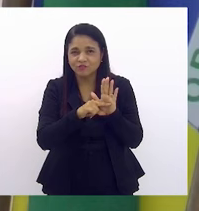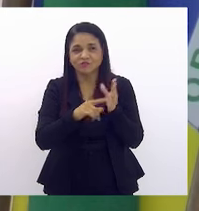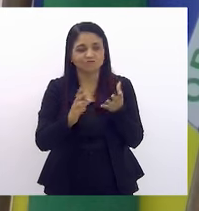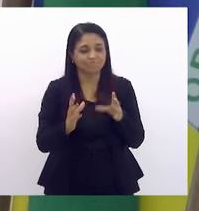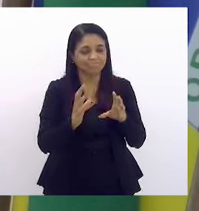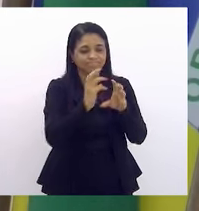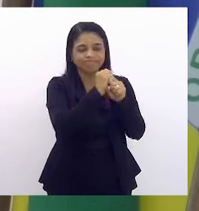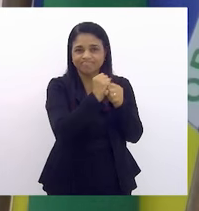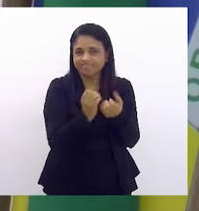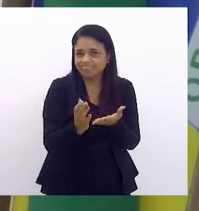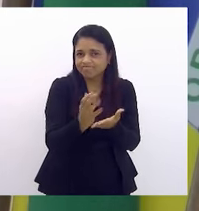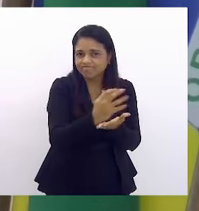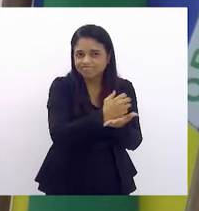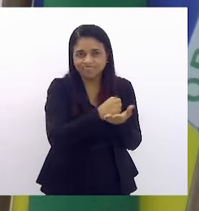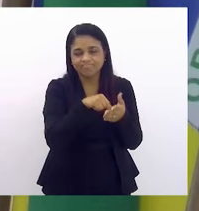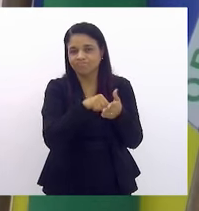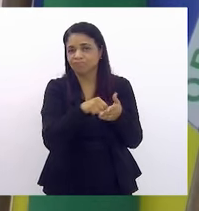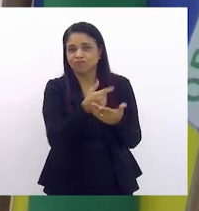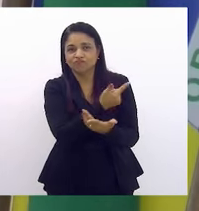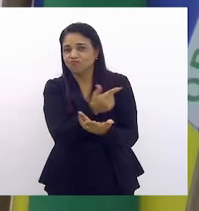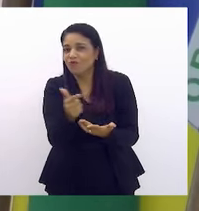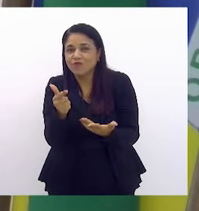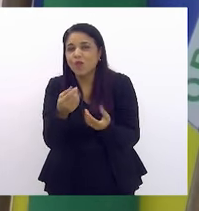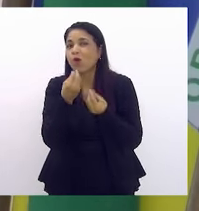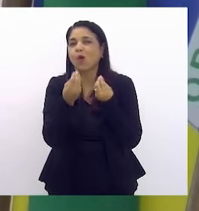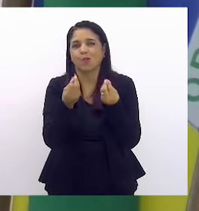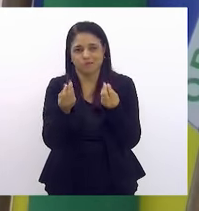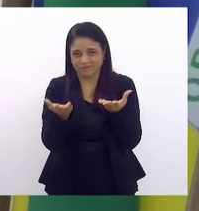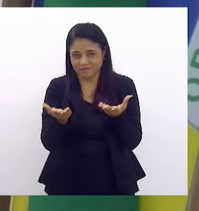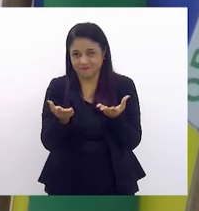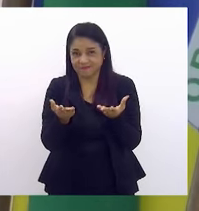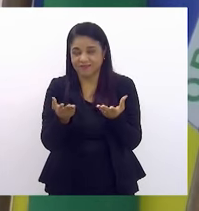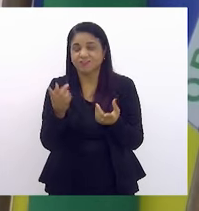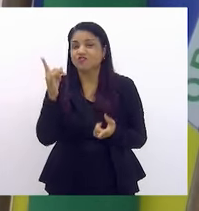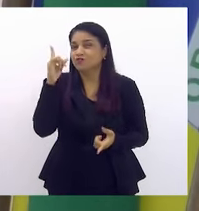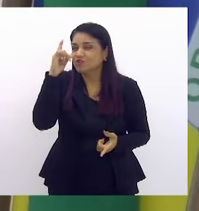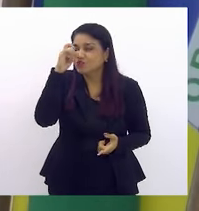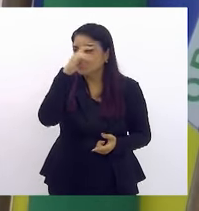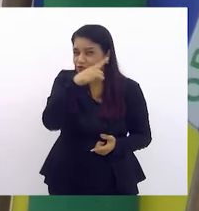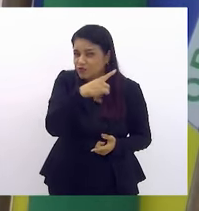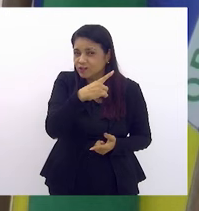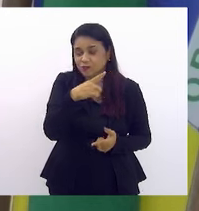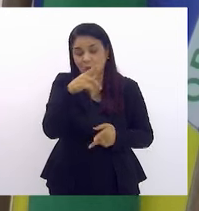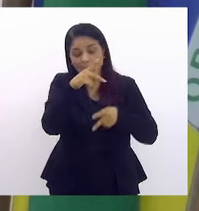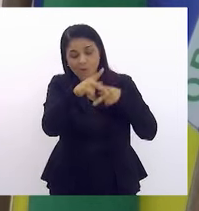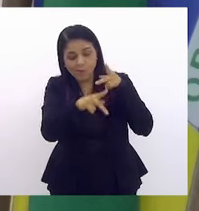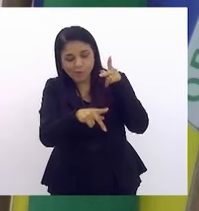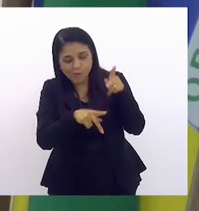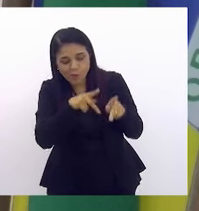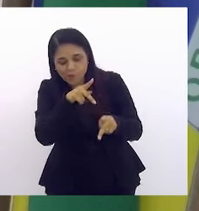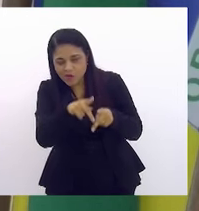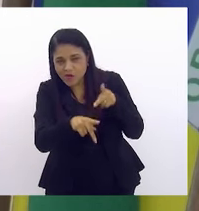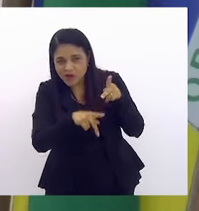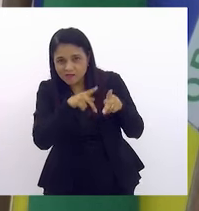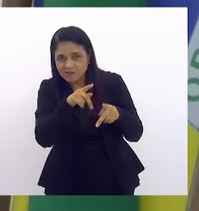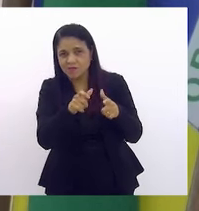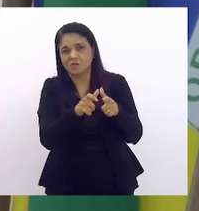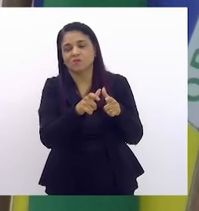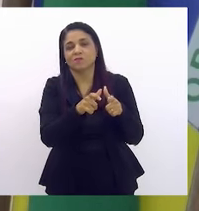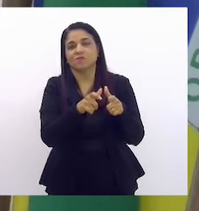fica simplesmente capenga, porque é muito difícil para a população, para a grande maioria da